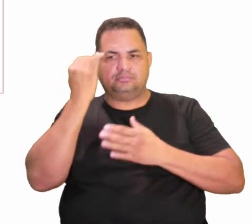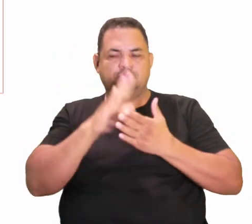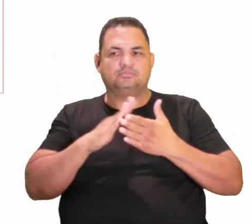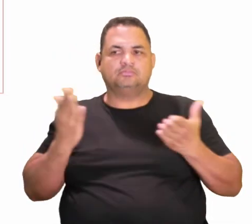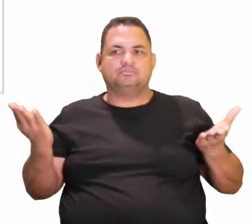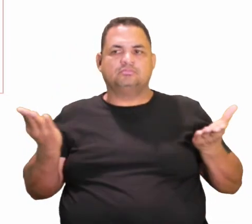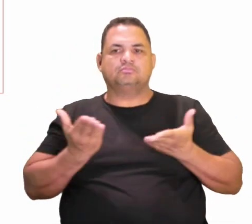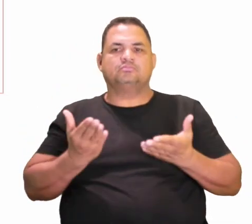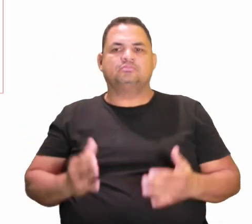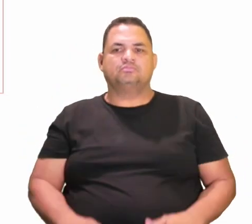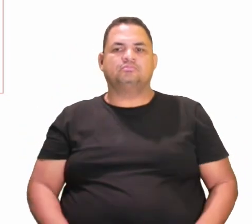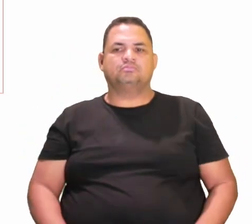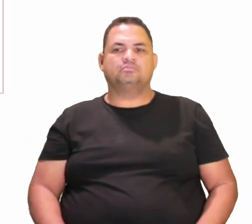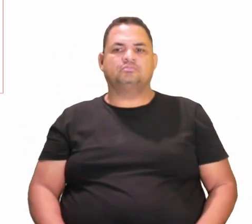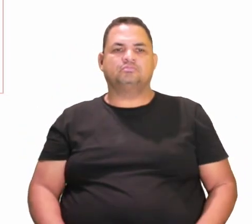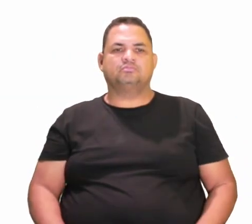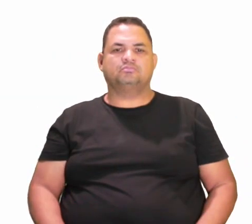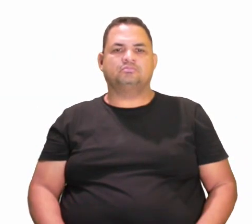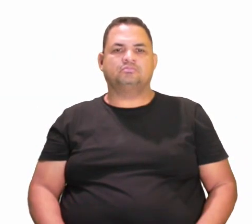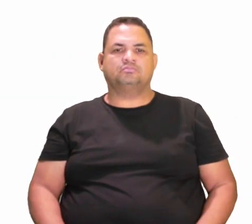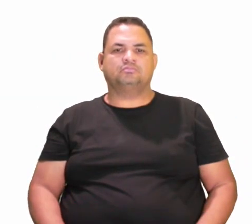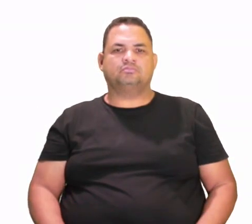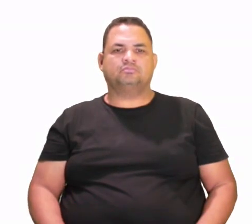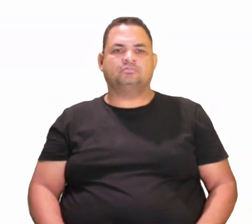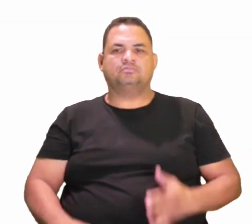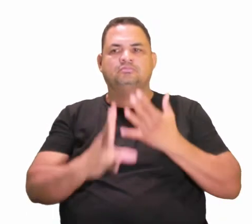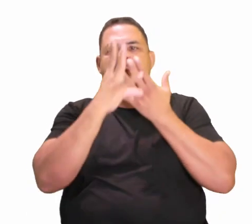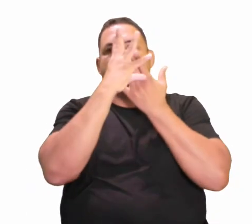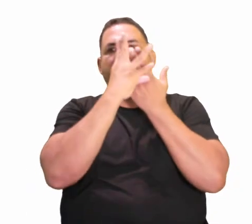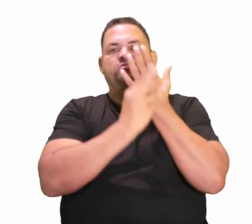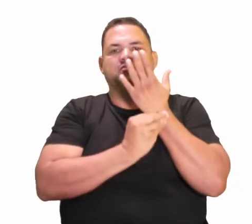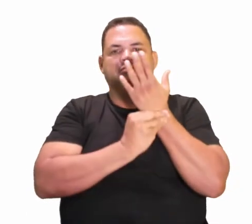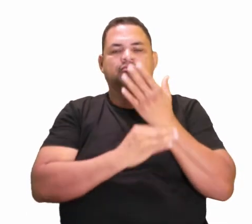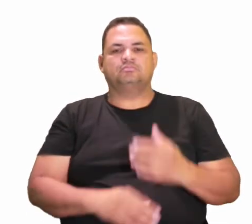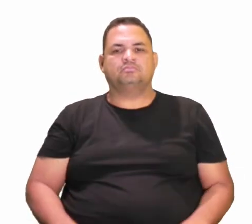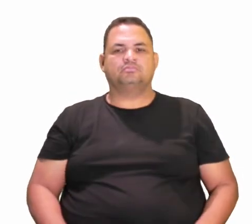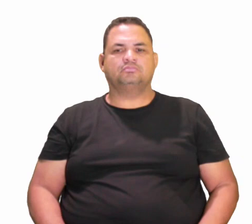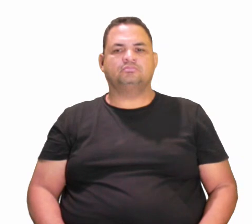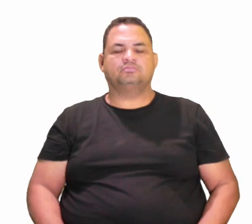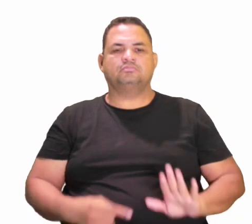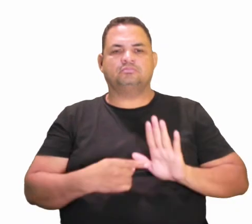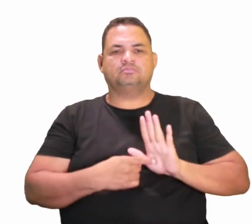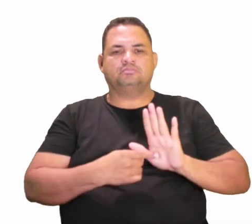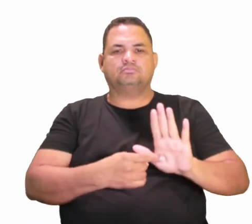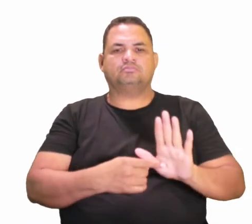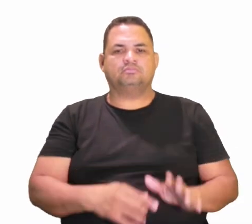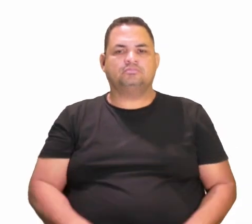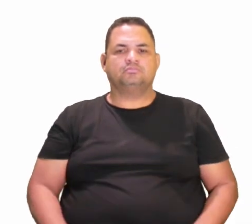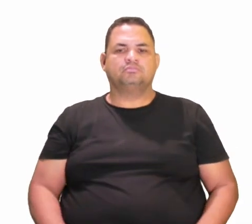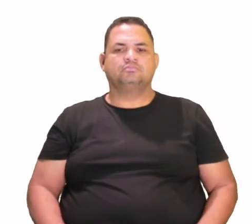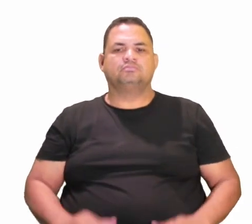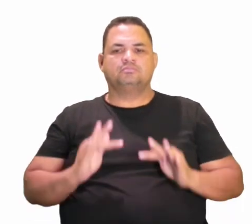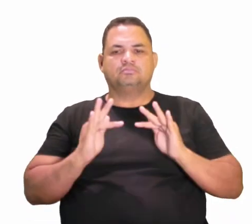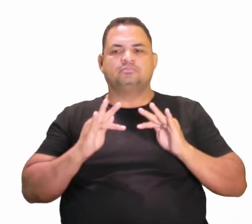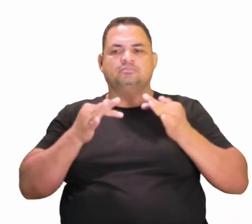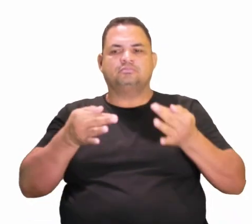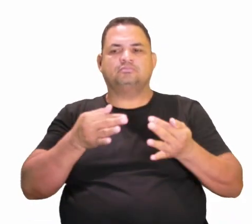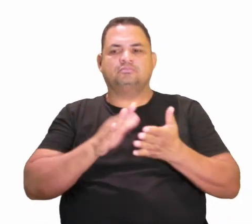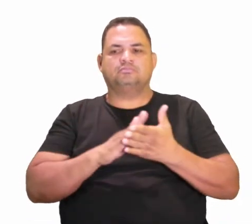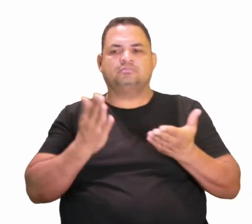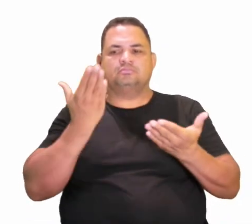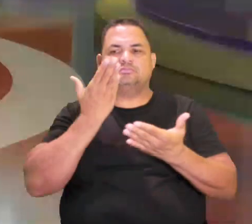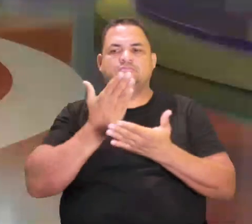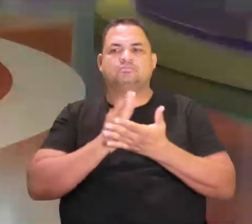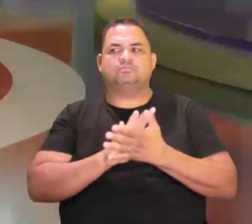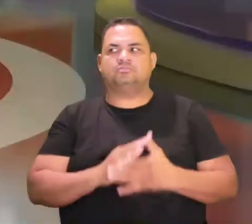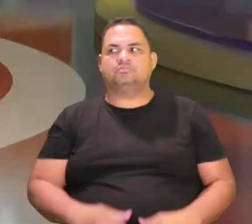agora, chegou o momento delas, das referências, que indica o momento final da